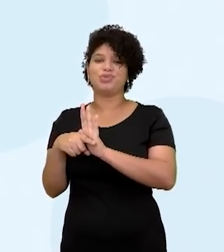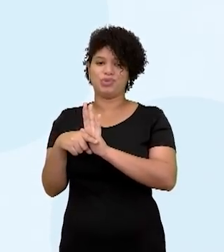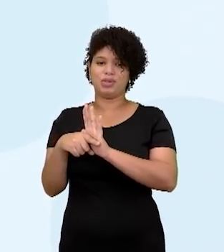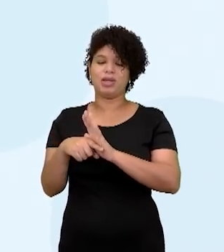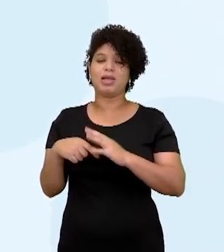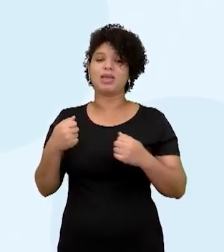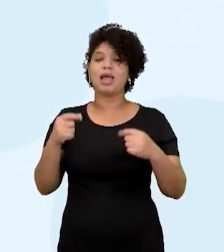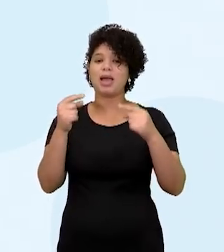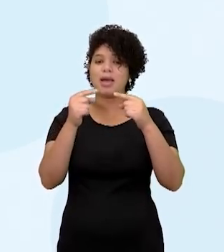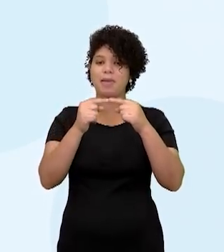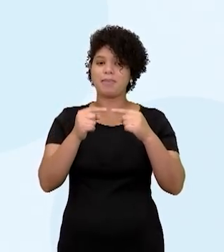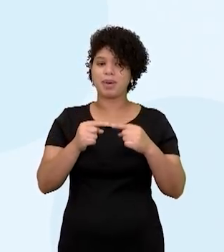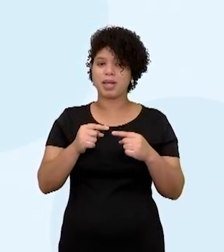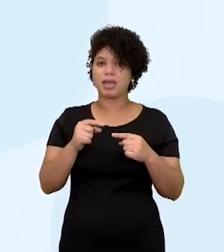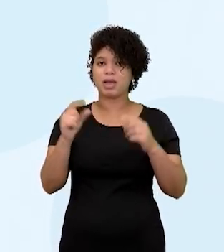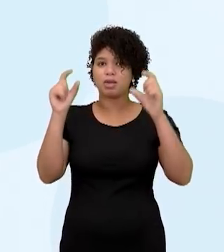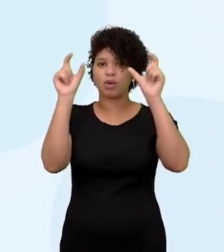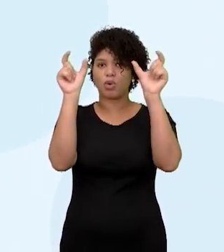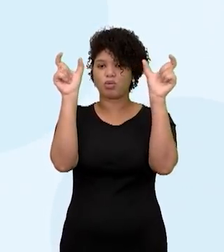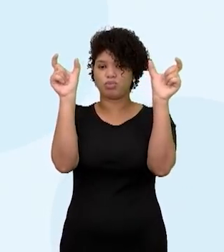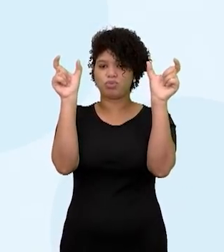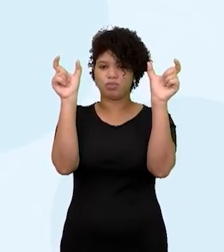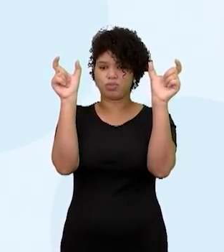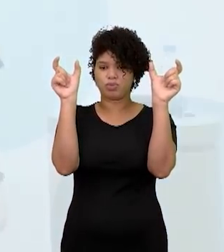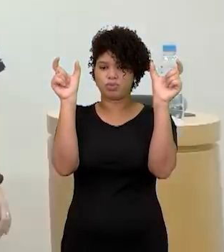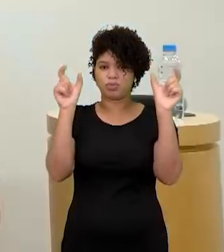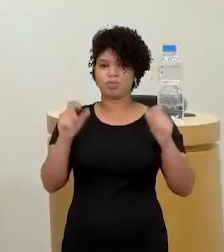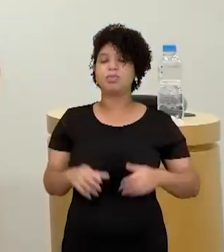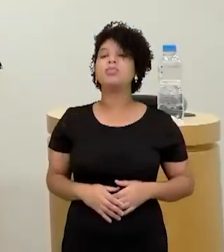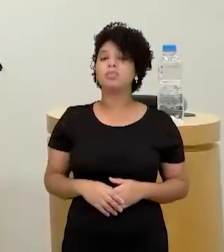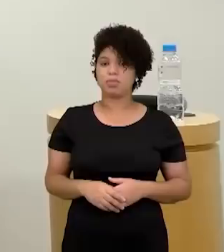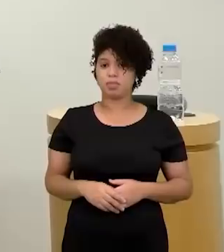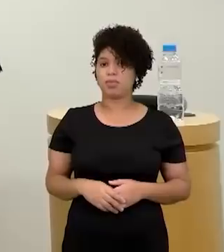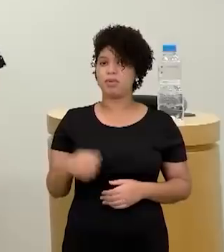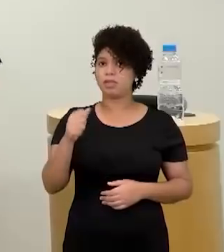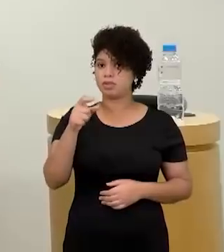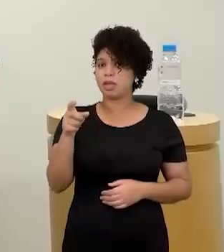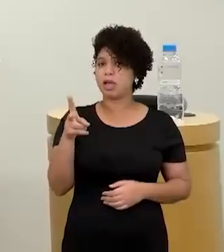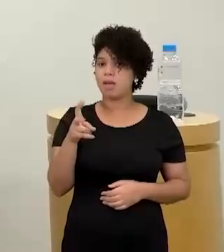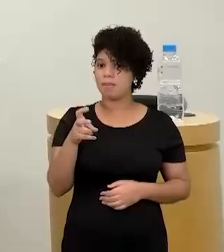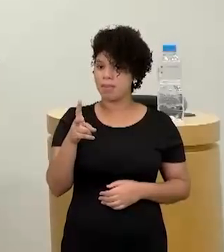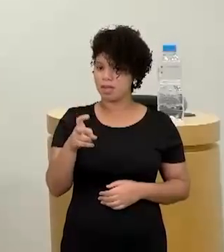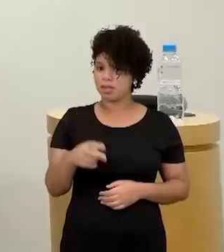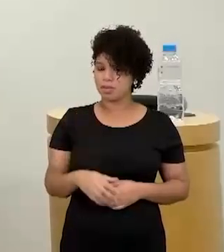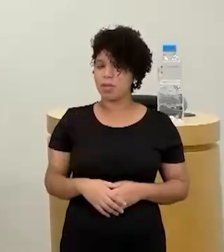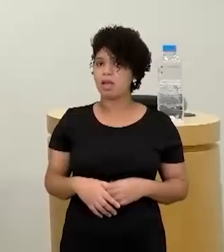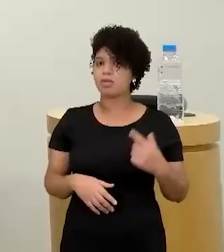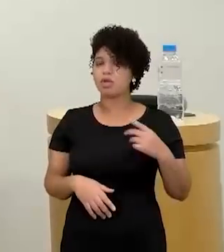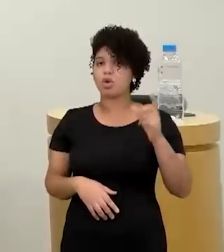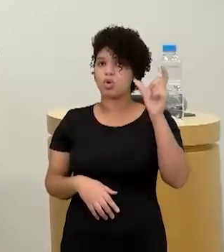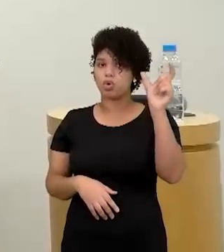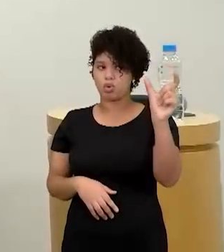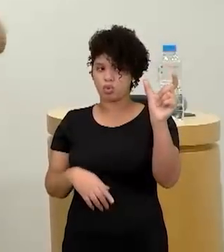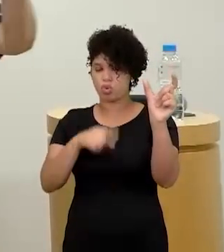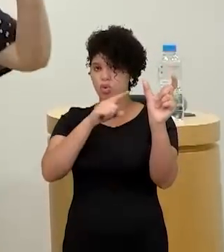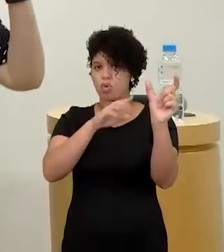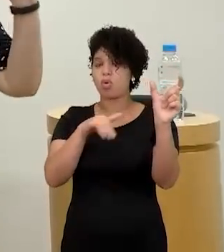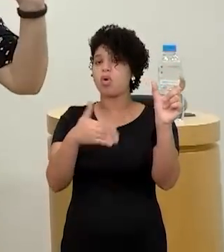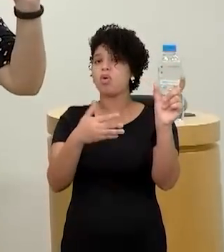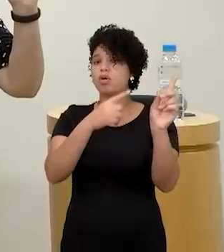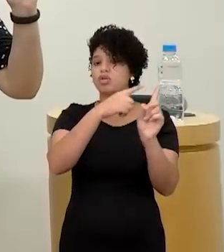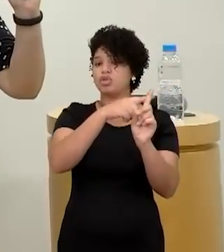de acordo com o produto notável que a gente tem. Tá bom? É muito importante você perceber que você tem quadrado do primeiro termo na primeira